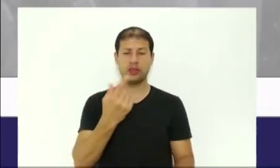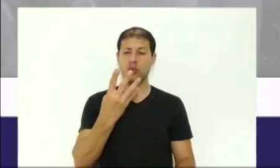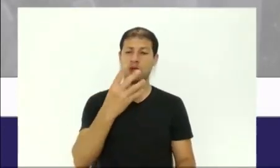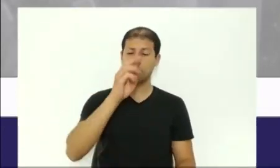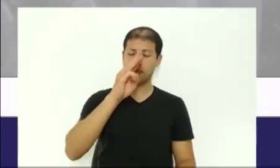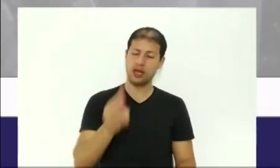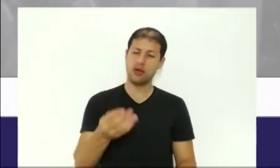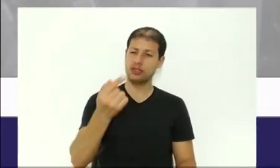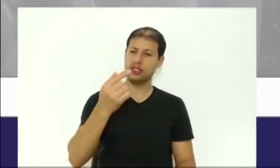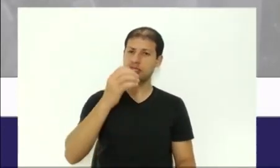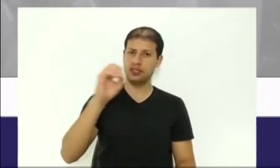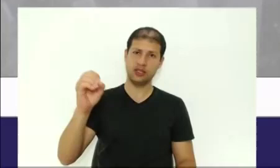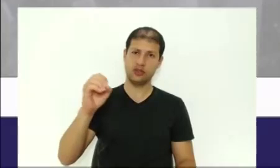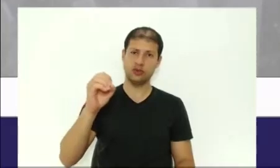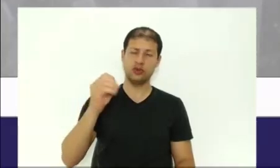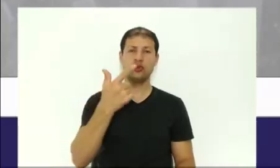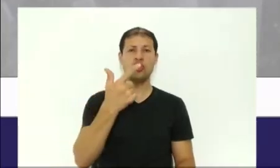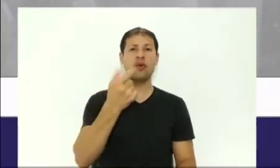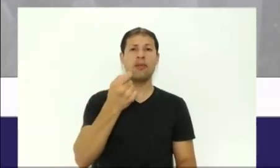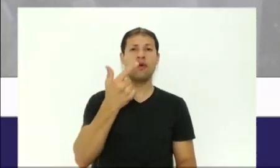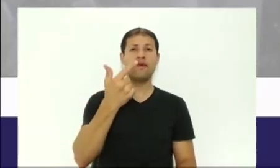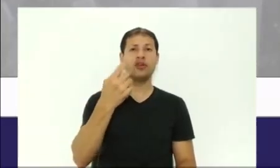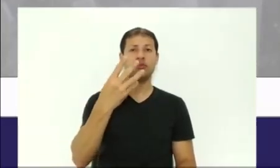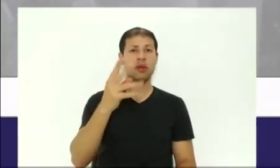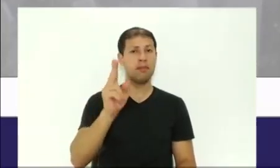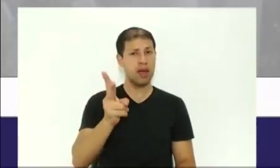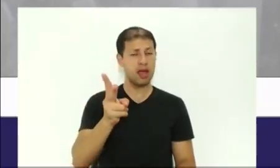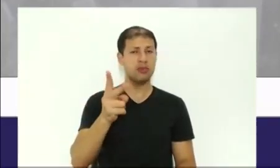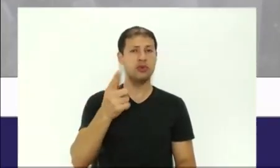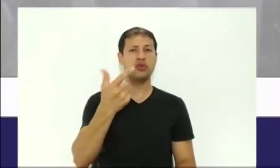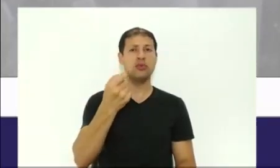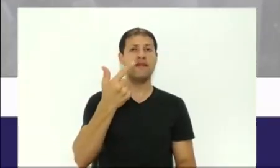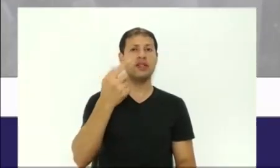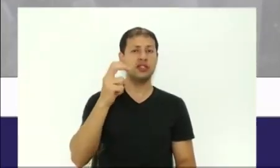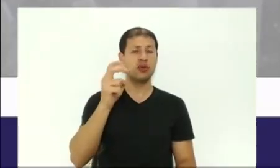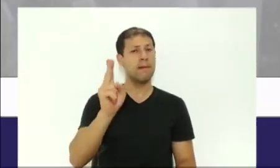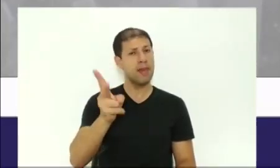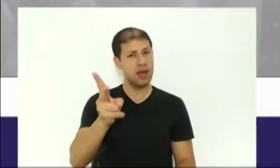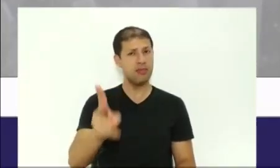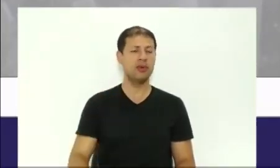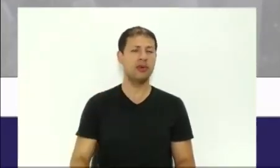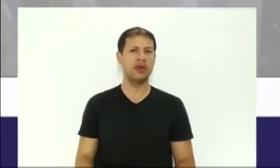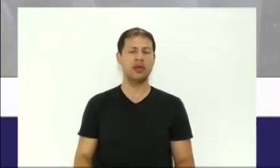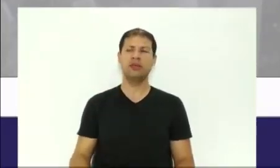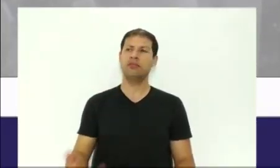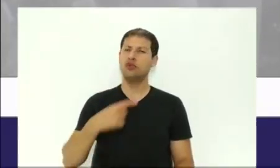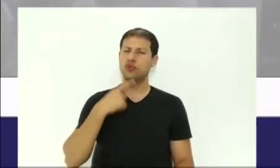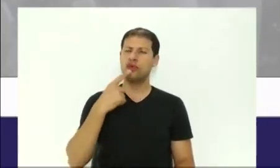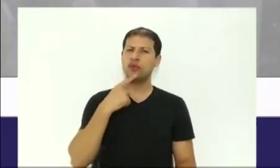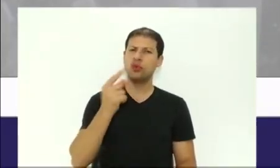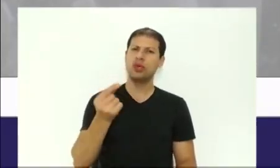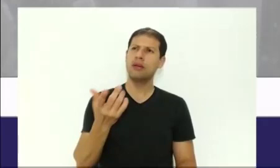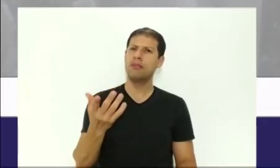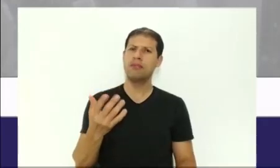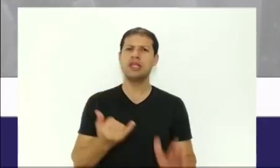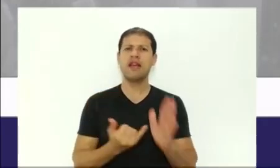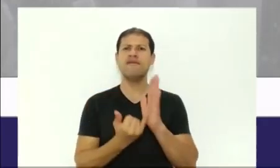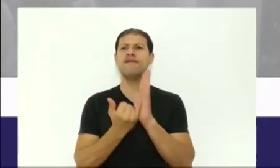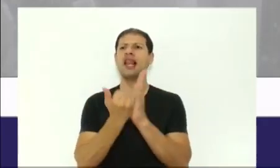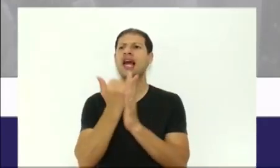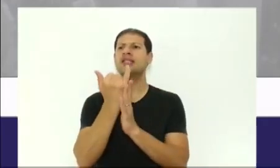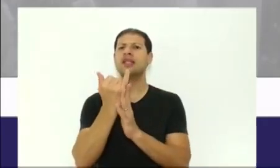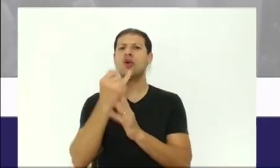R$ 4.700.000, 2024 o mesmo valor, 2025 o mesmo valor. Aí a minha dúvida foi, mas e a inflação dos anos